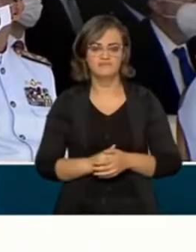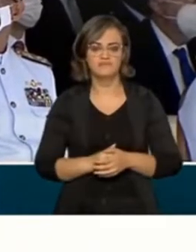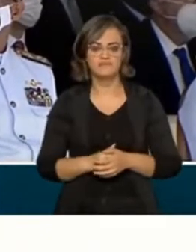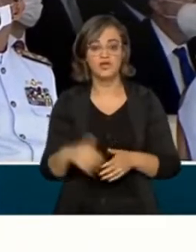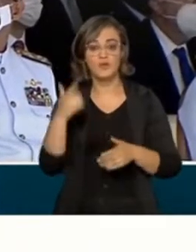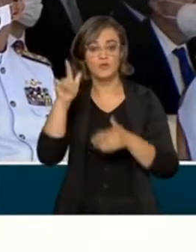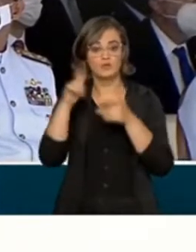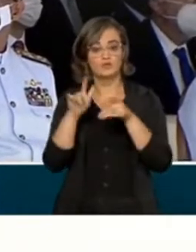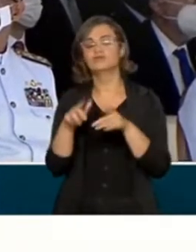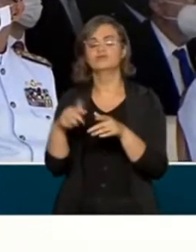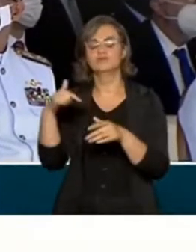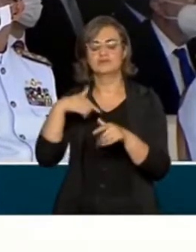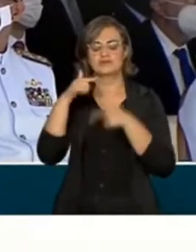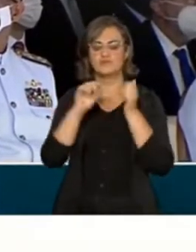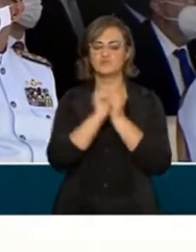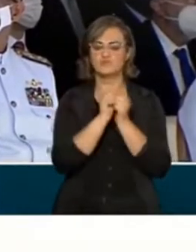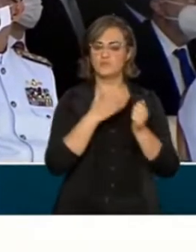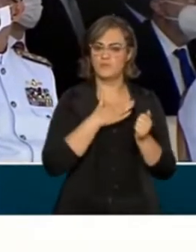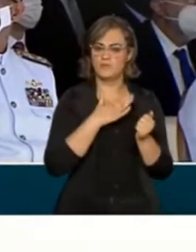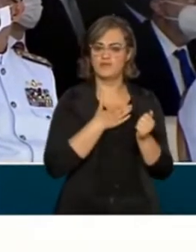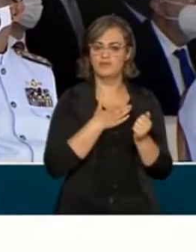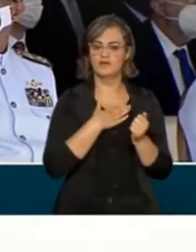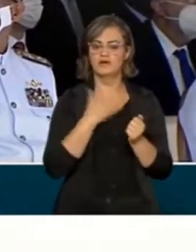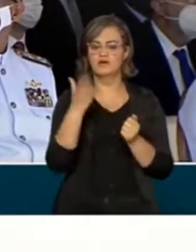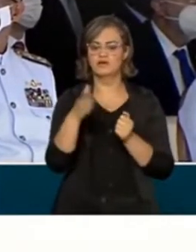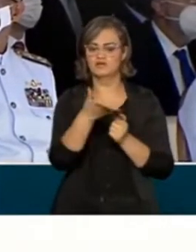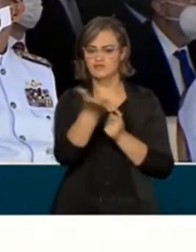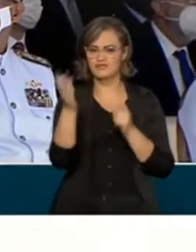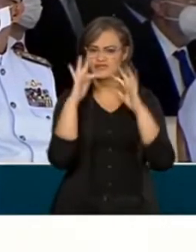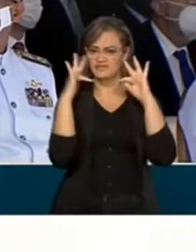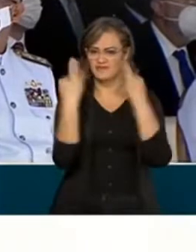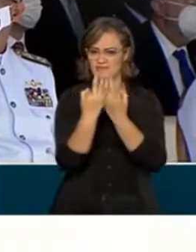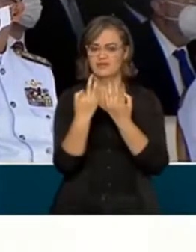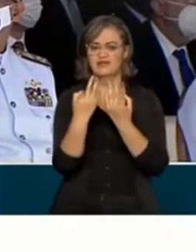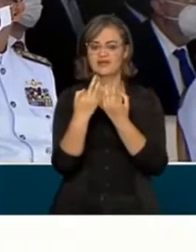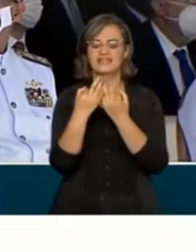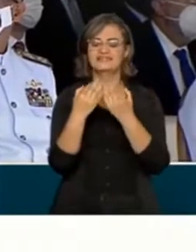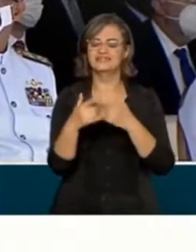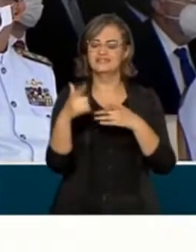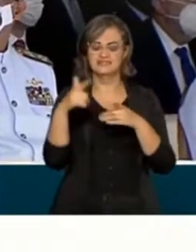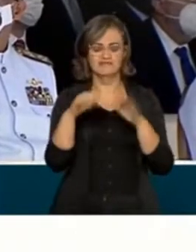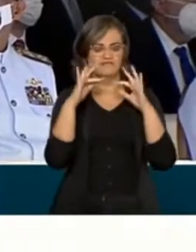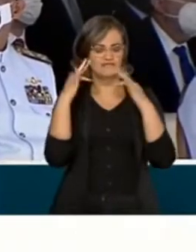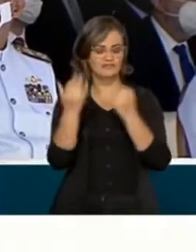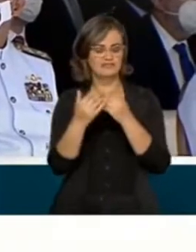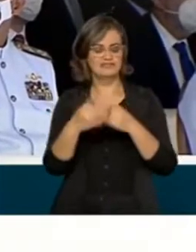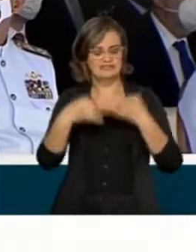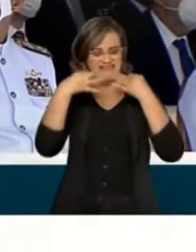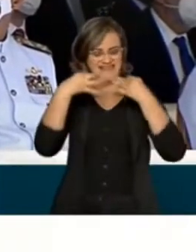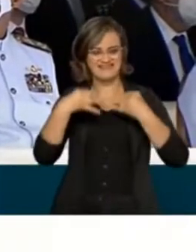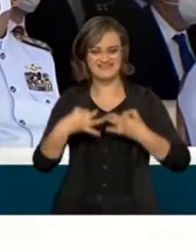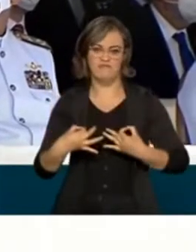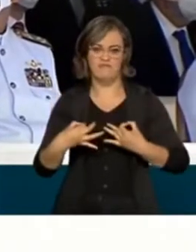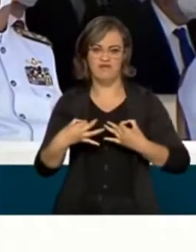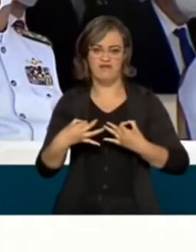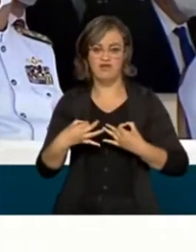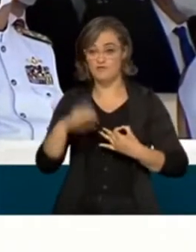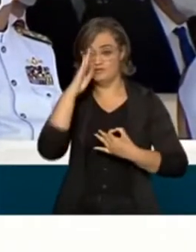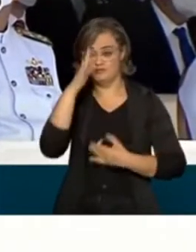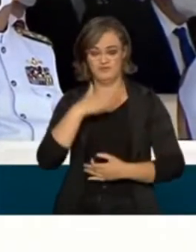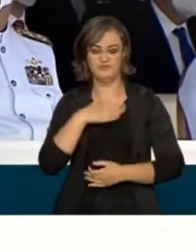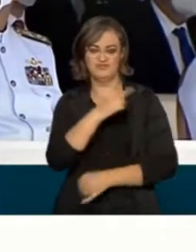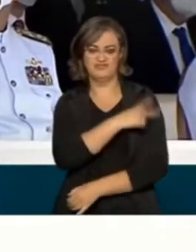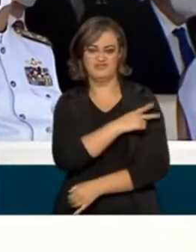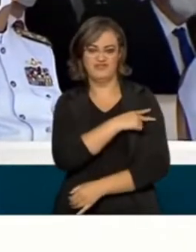praças e servidores civis do meu gabinete, estimados familiares, os quais foram de uma dedicação exemplar, em especial ao meu chefe de